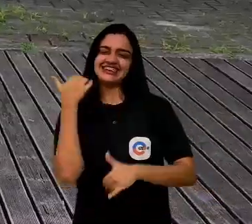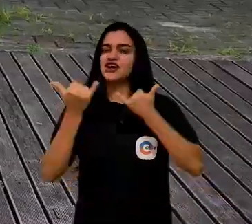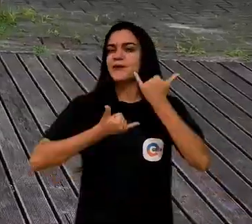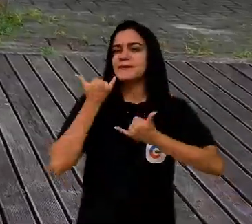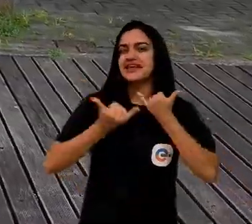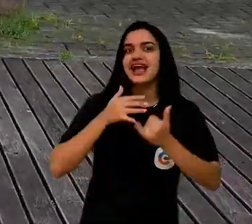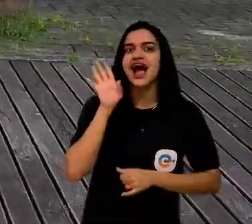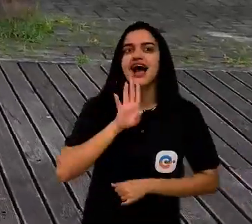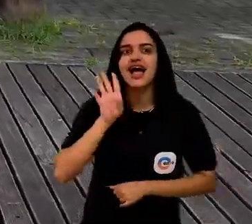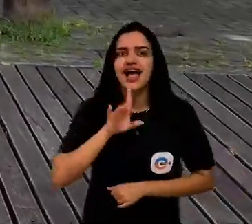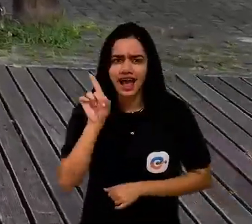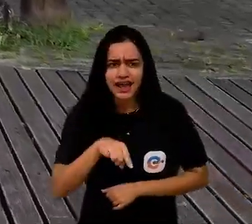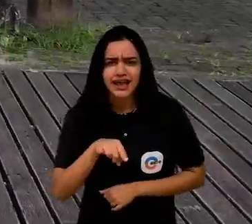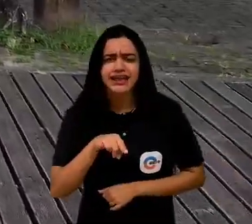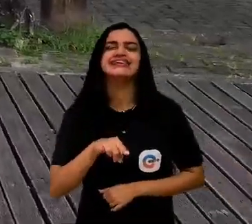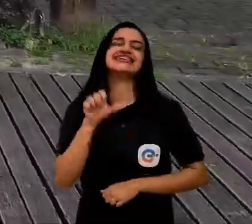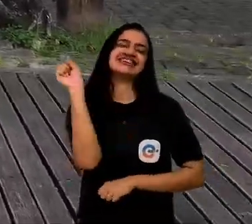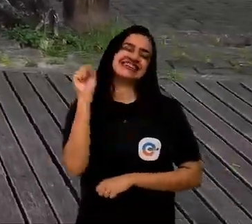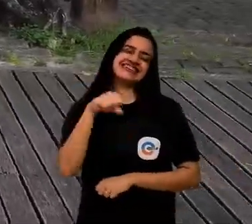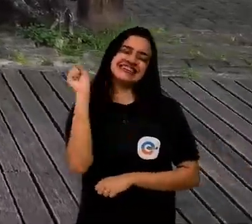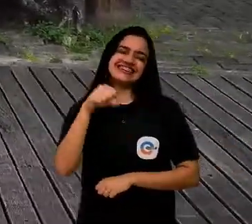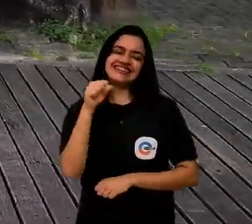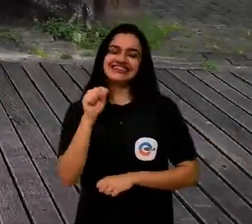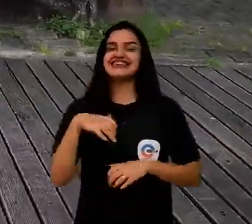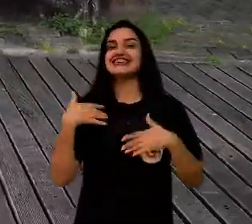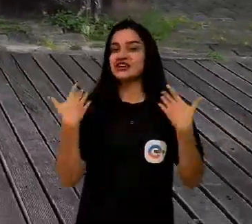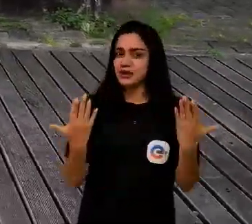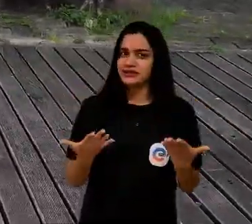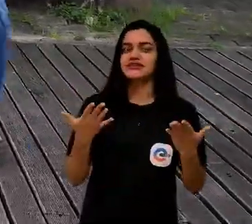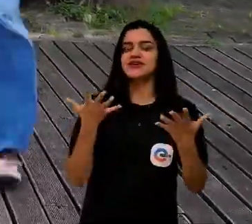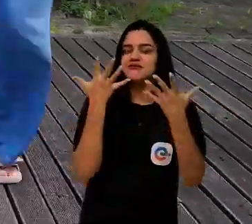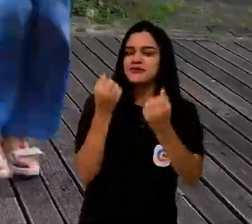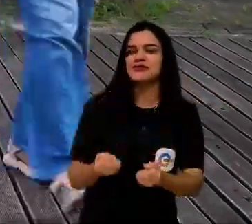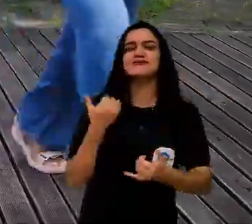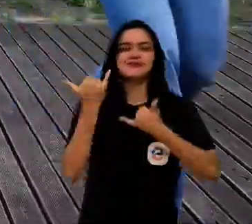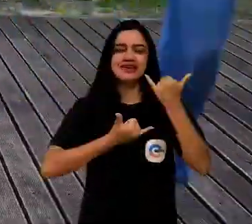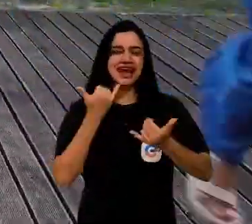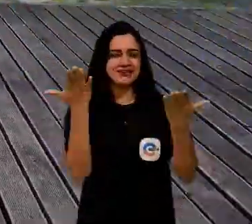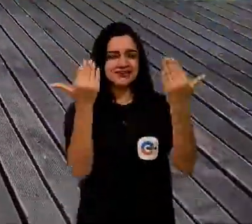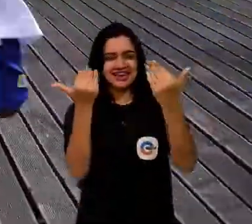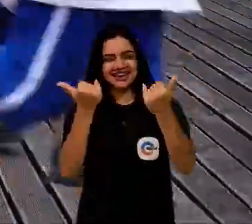legal? Sim! Então vamos brincar? Sim! Vem comigo!